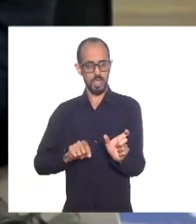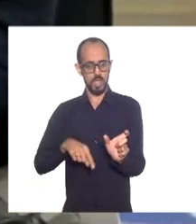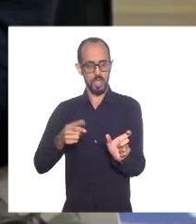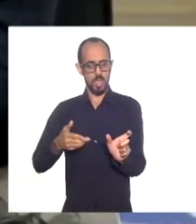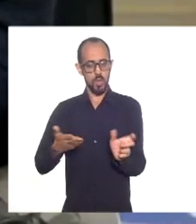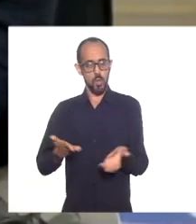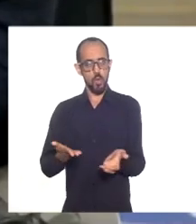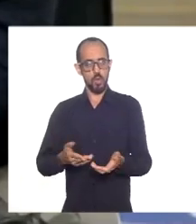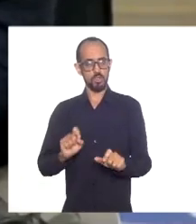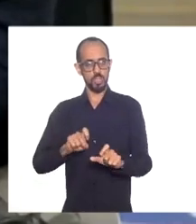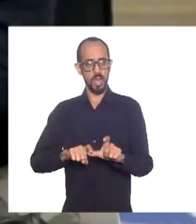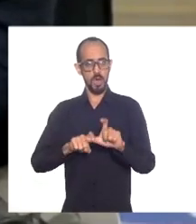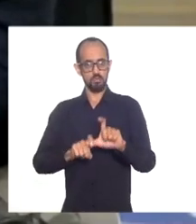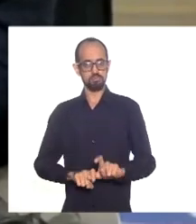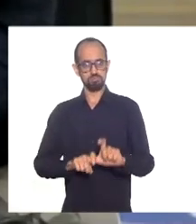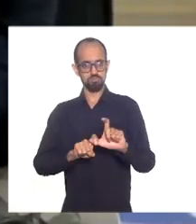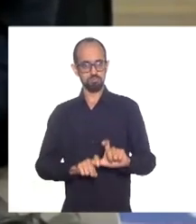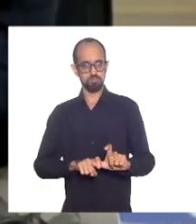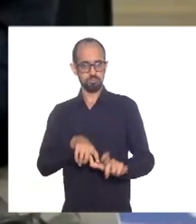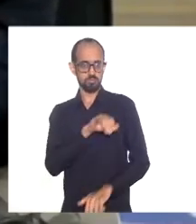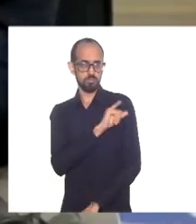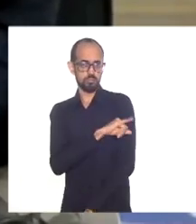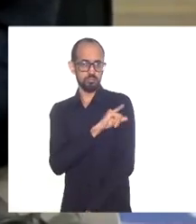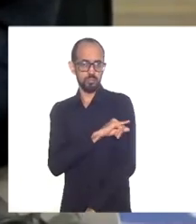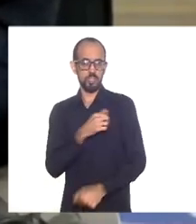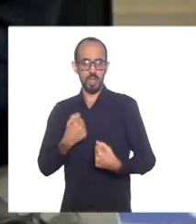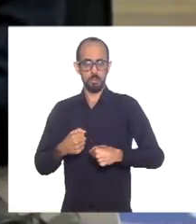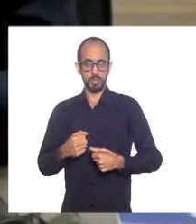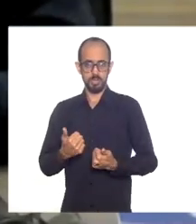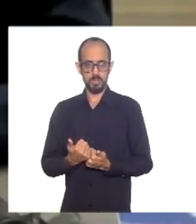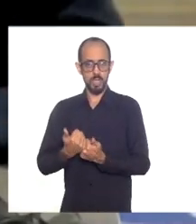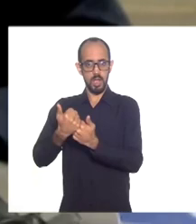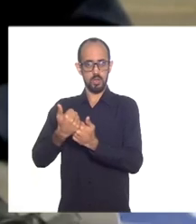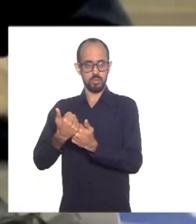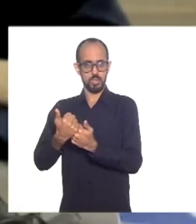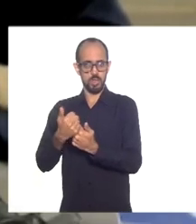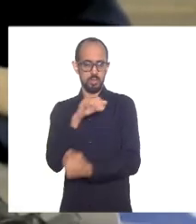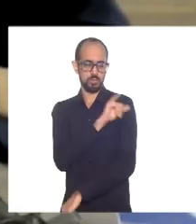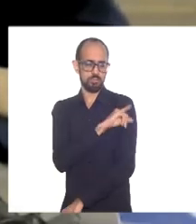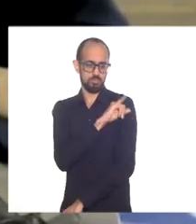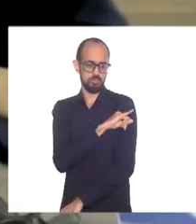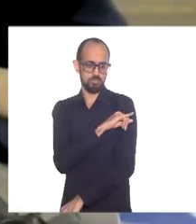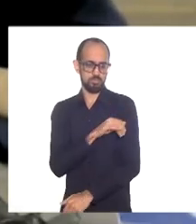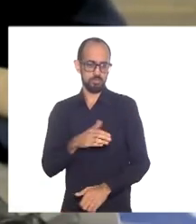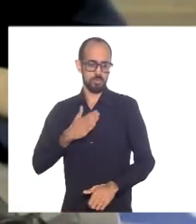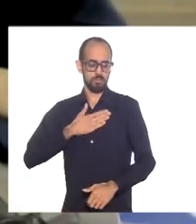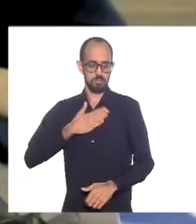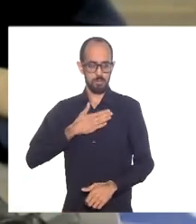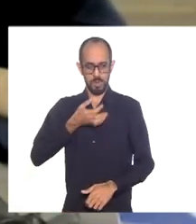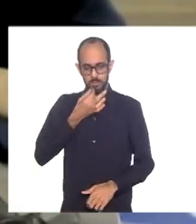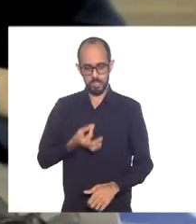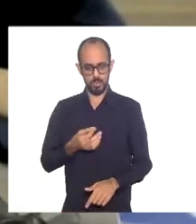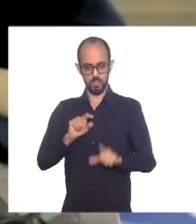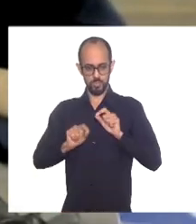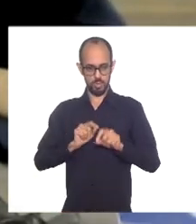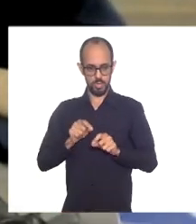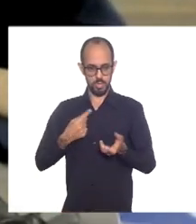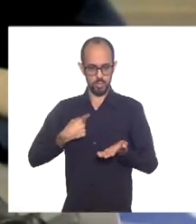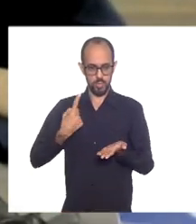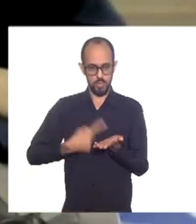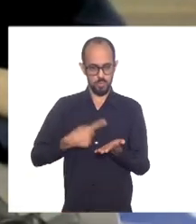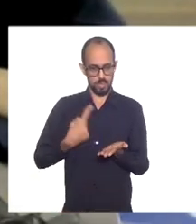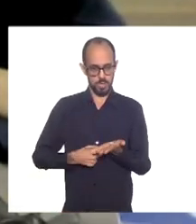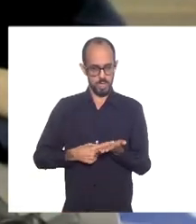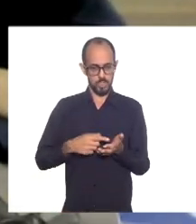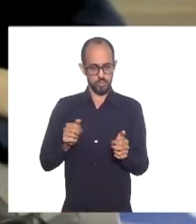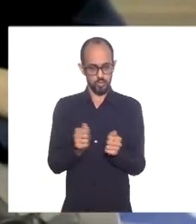enclave no estado do Rio de Janeiro. Ela tem que passar a ser uma âncora e a gente tem que trabalhar nessa direção. Então, eu combinei justamente com o